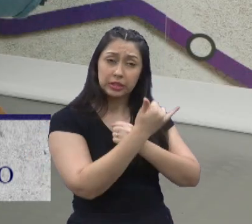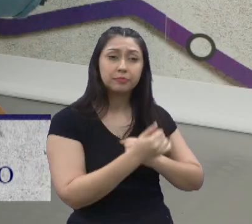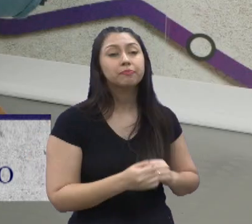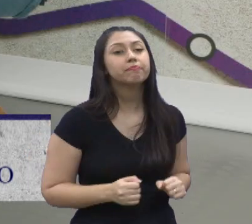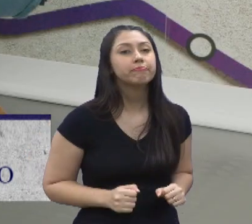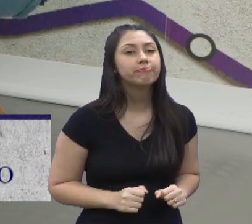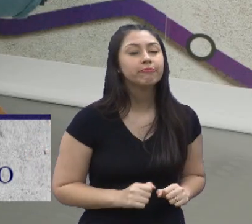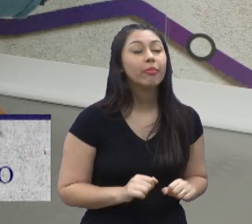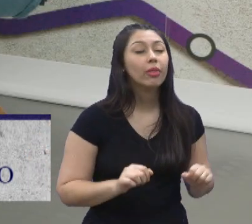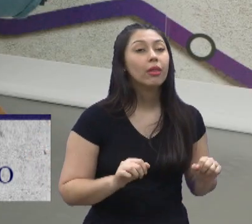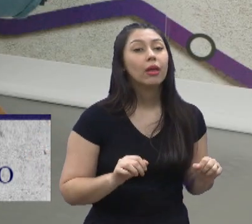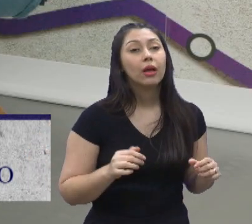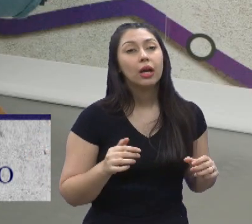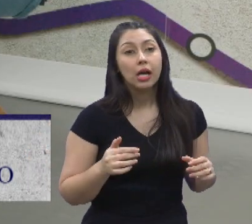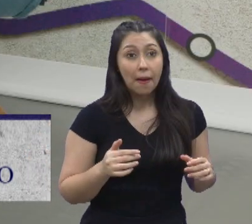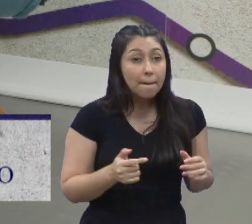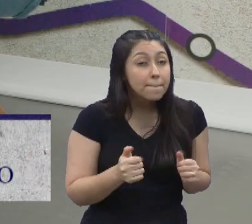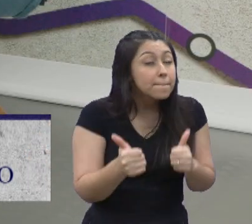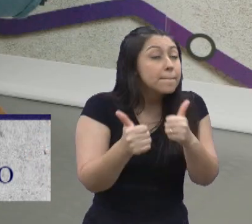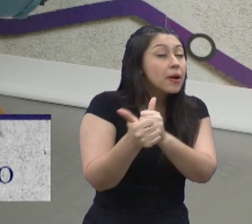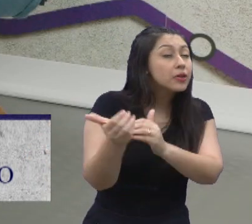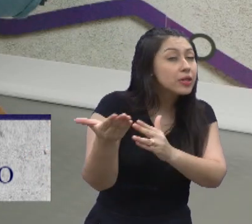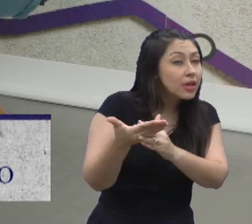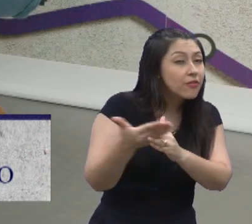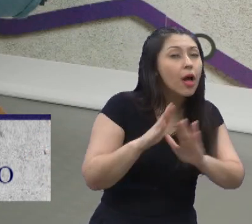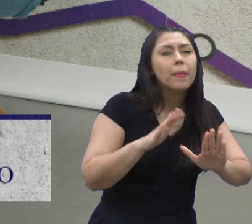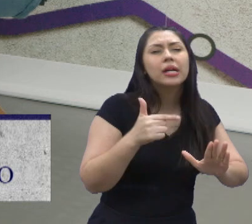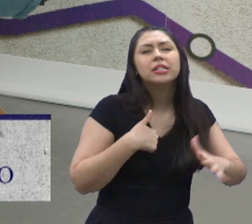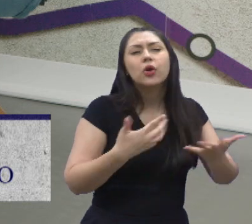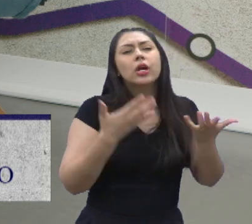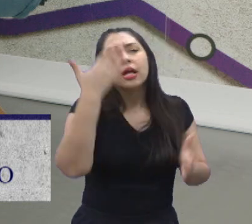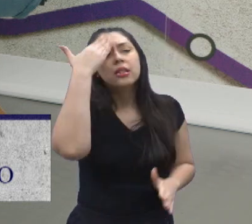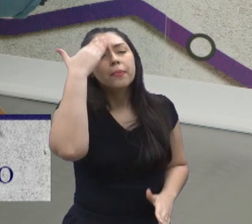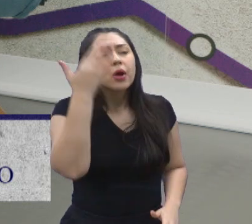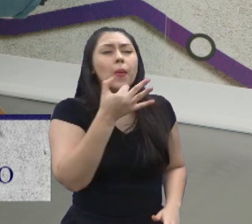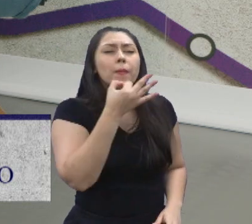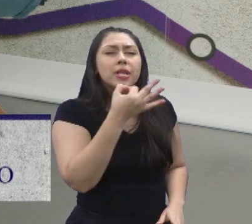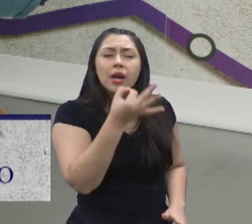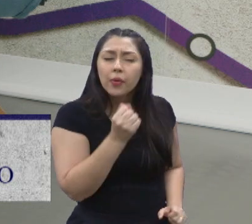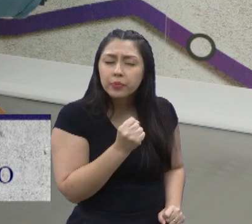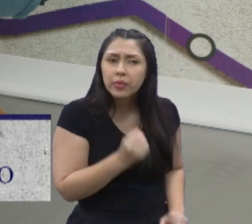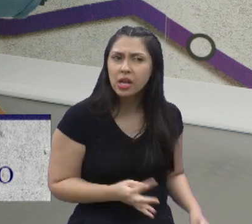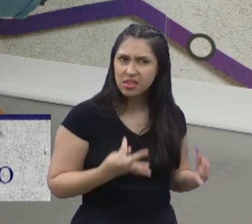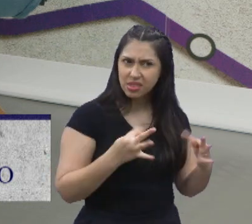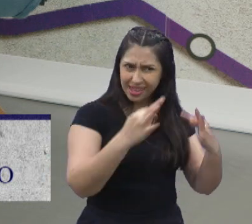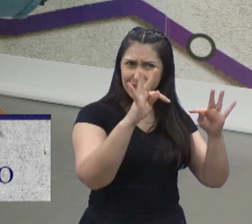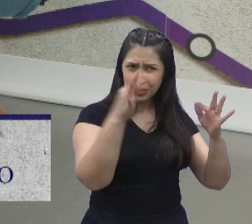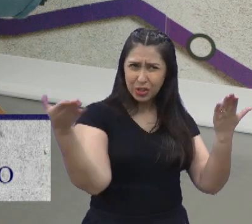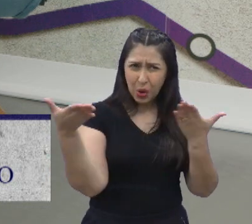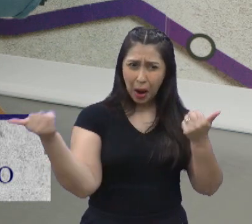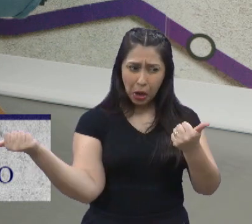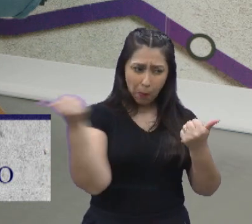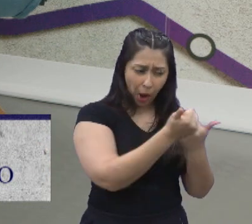para chamar o intervalo, Jesus, queria que você desse uma opinião sobre isso. Assim, você acha que a tecnologia vai substituir o vendedor